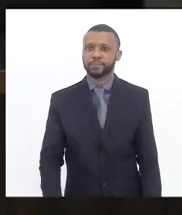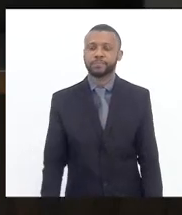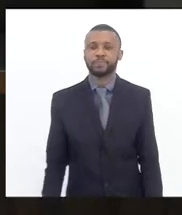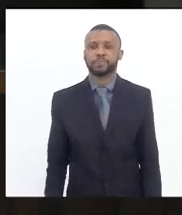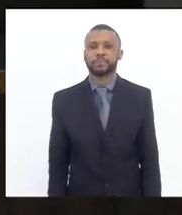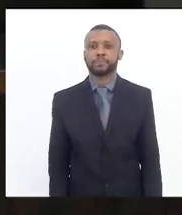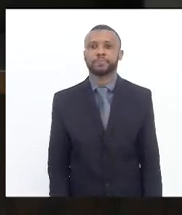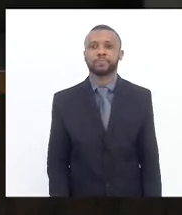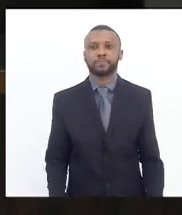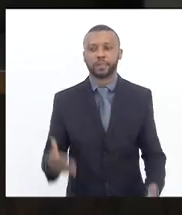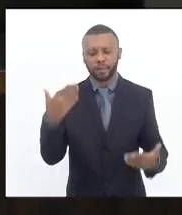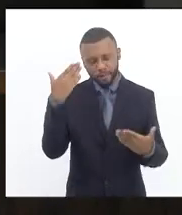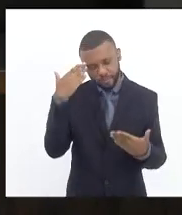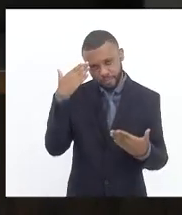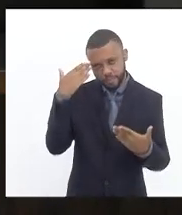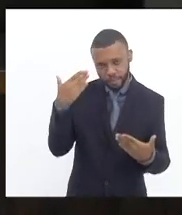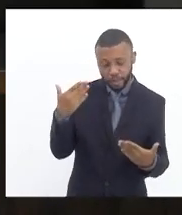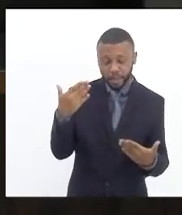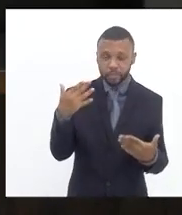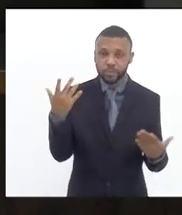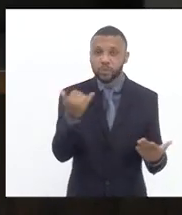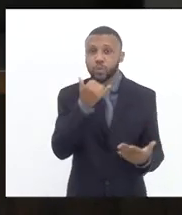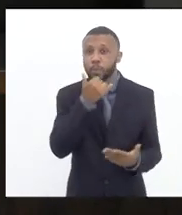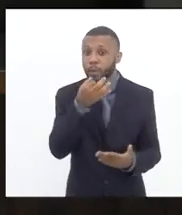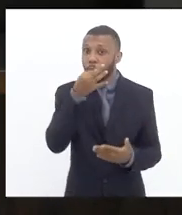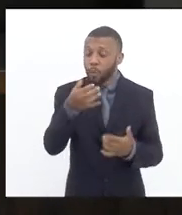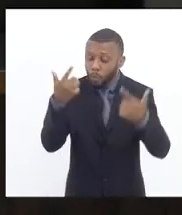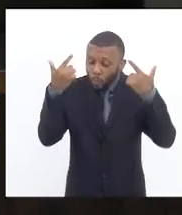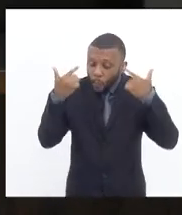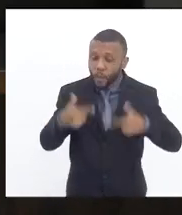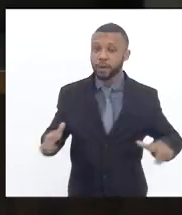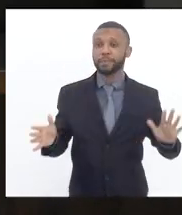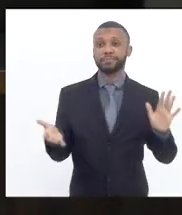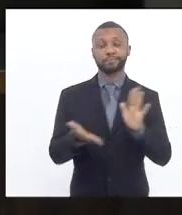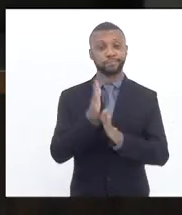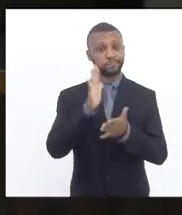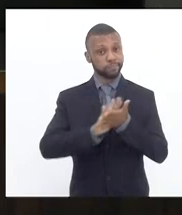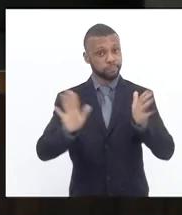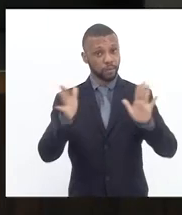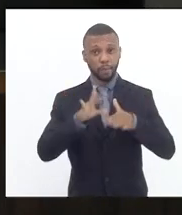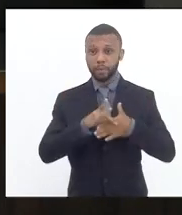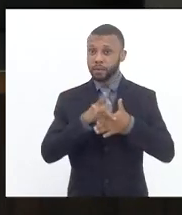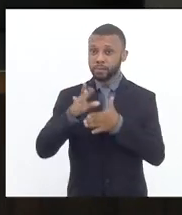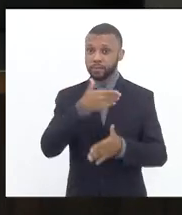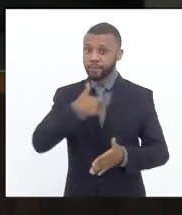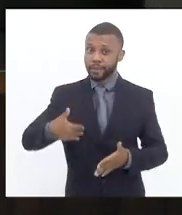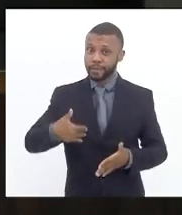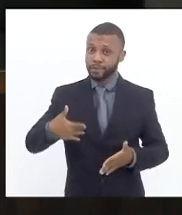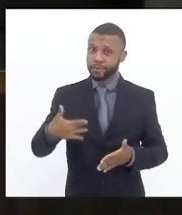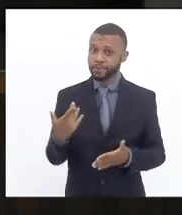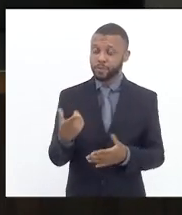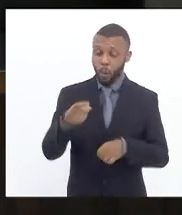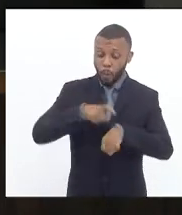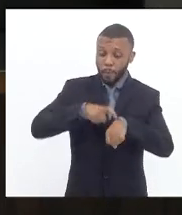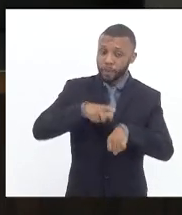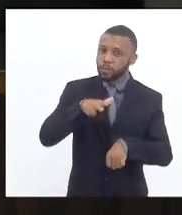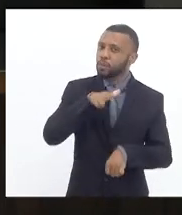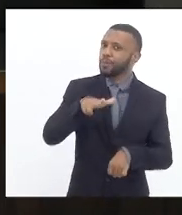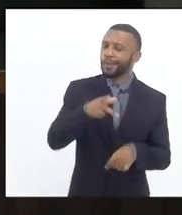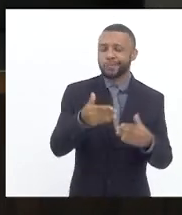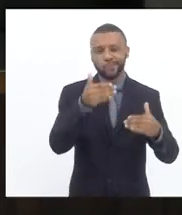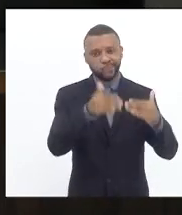eu não eu não me posicionarei como líder do governo ensinam é o momento e nem ela